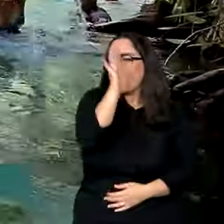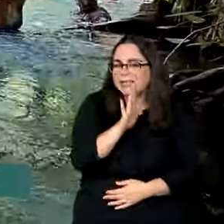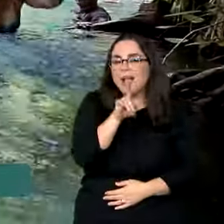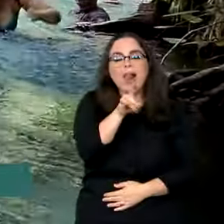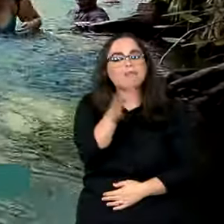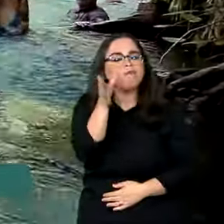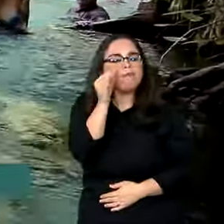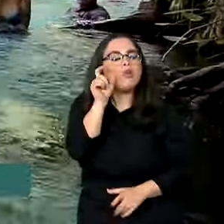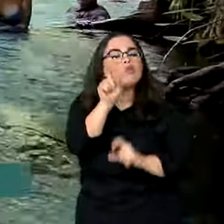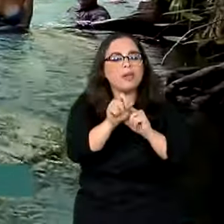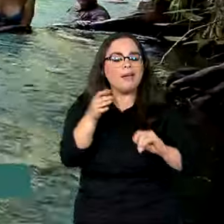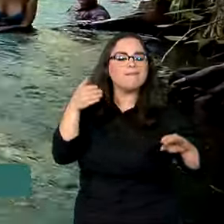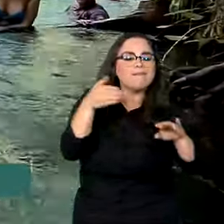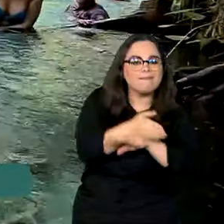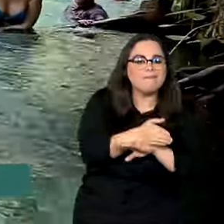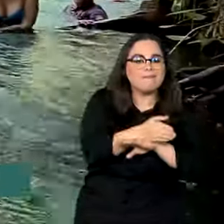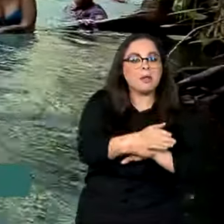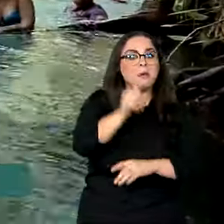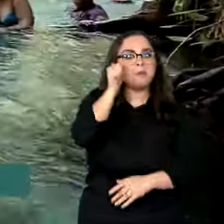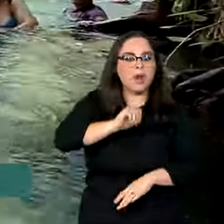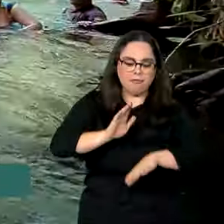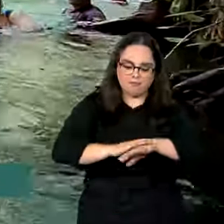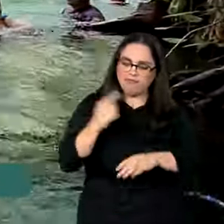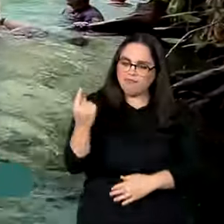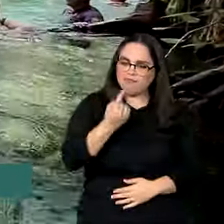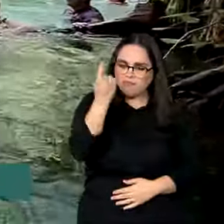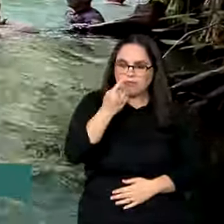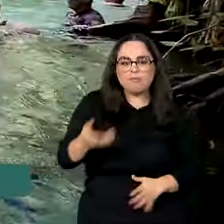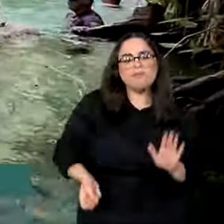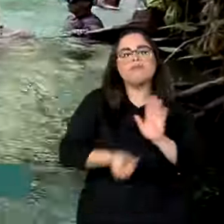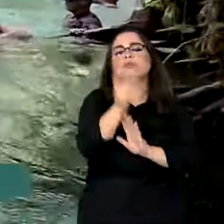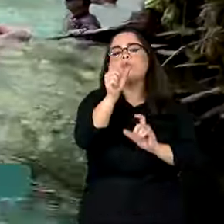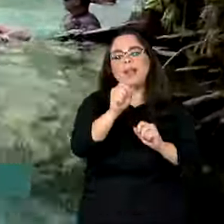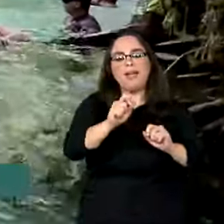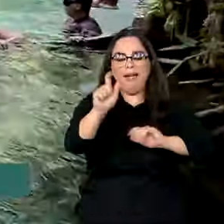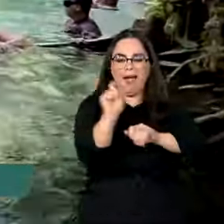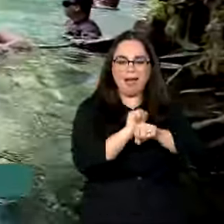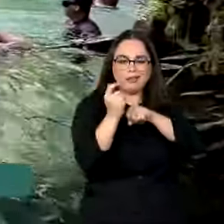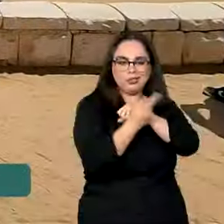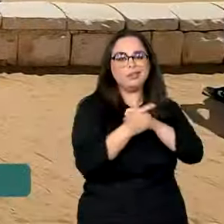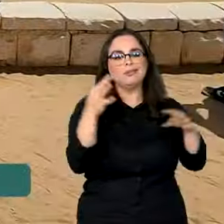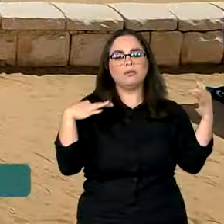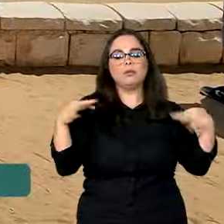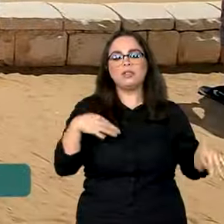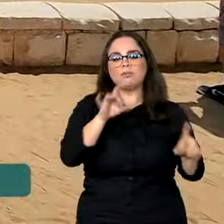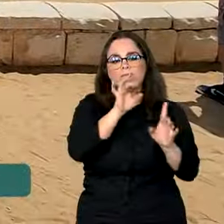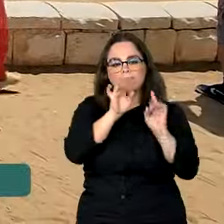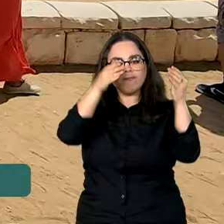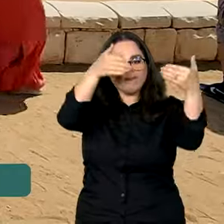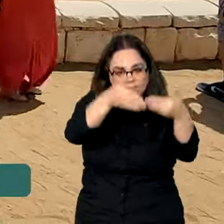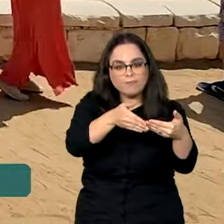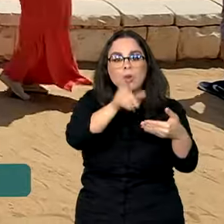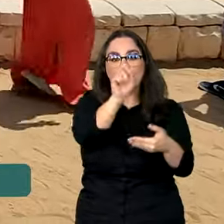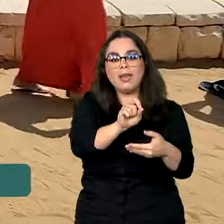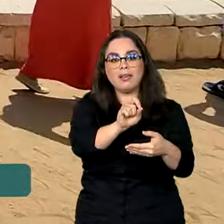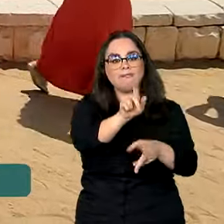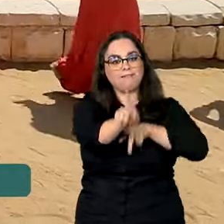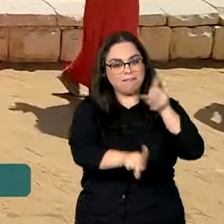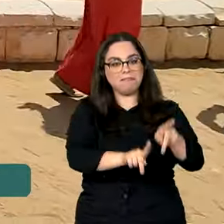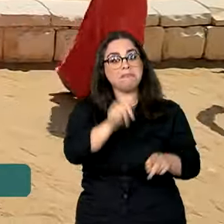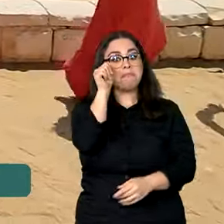quis ajudar outras desbravadoras e lançou uma agência de turismo exclusiva para o